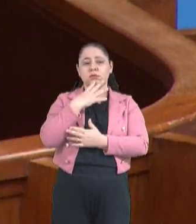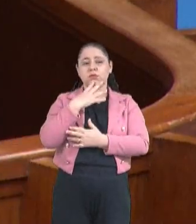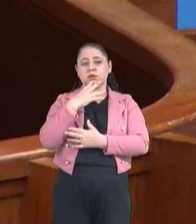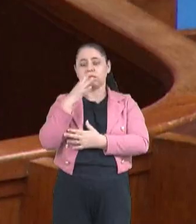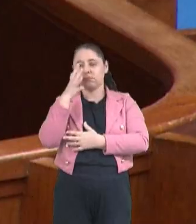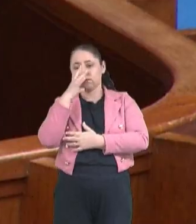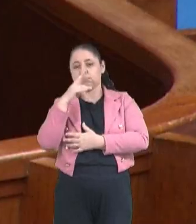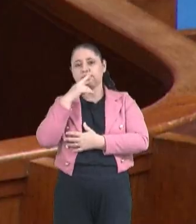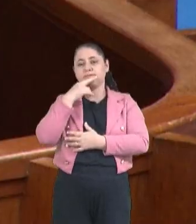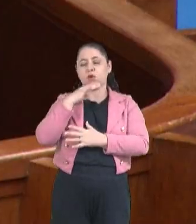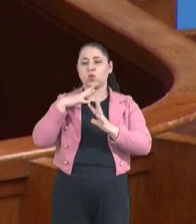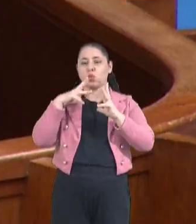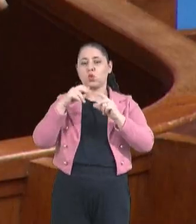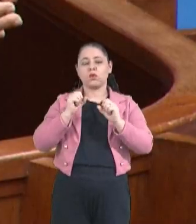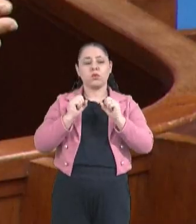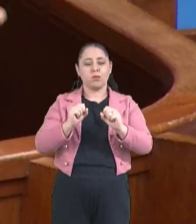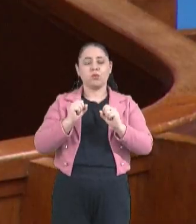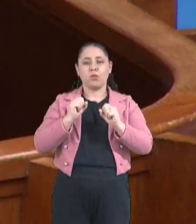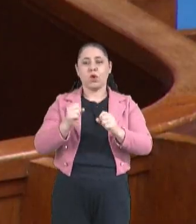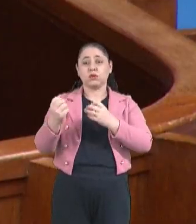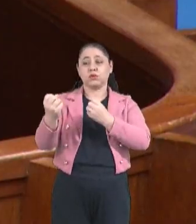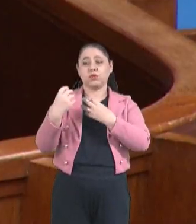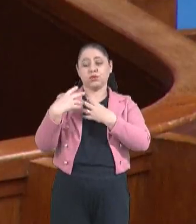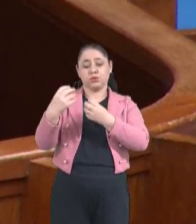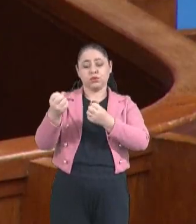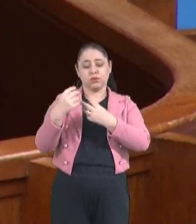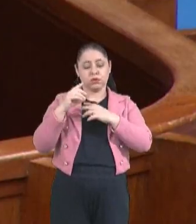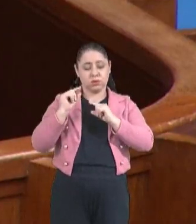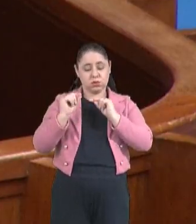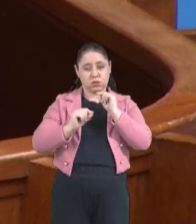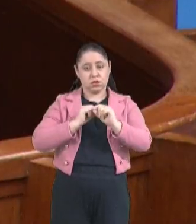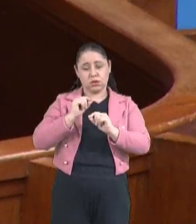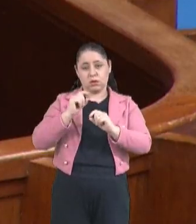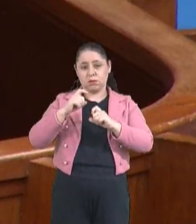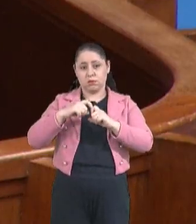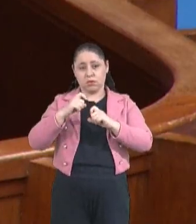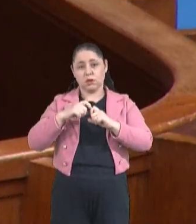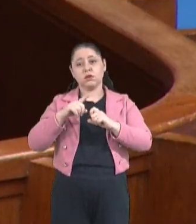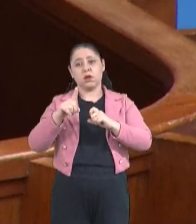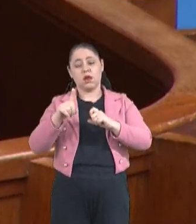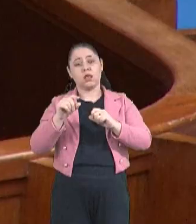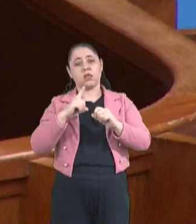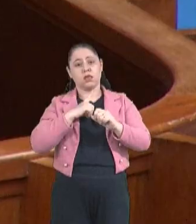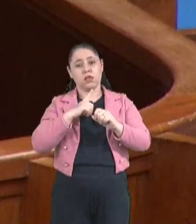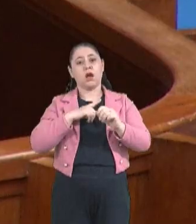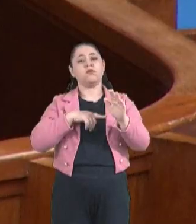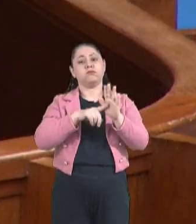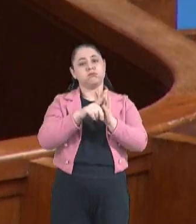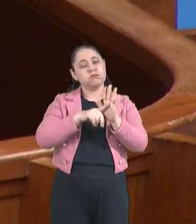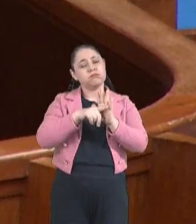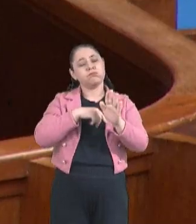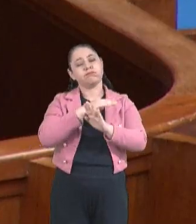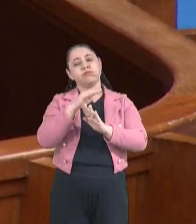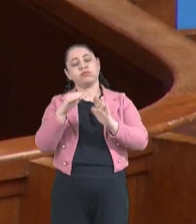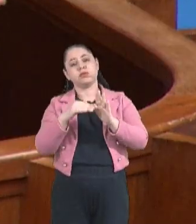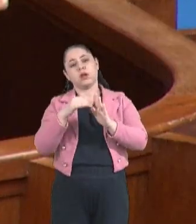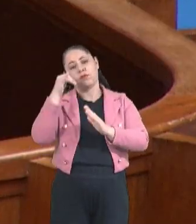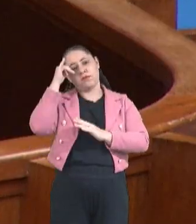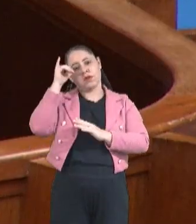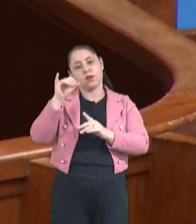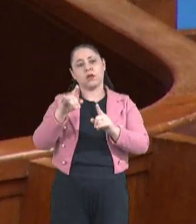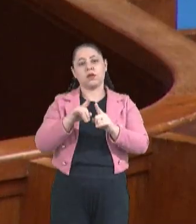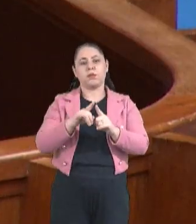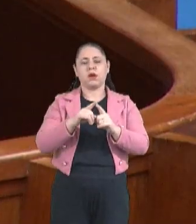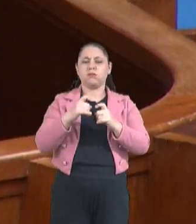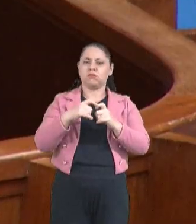assistindo tudo que podia nos ensinar, o médico que lá faz os exames preventivos